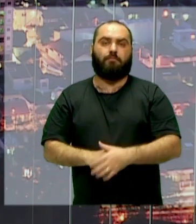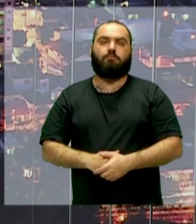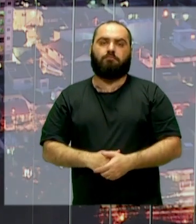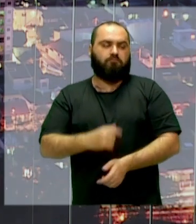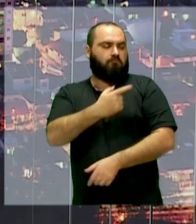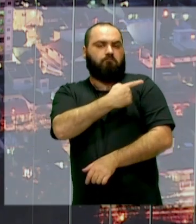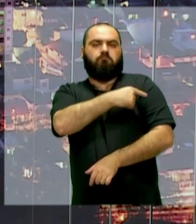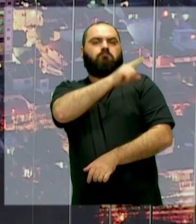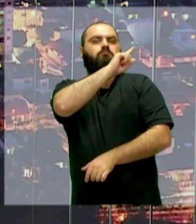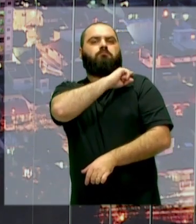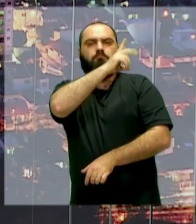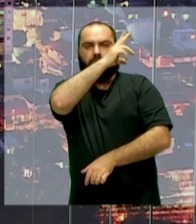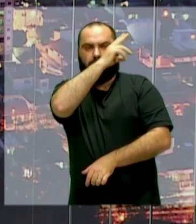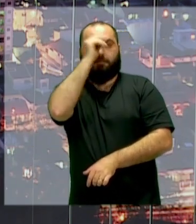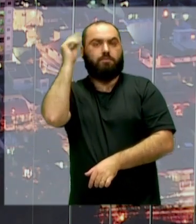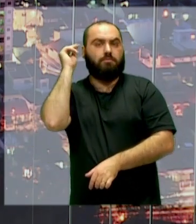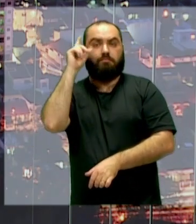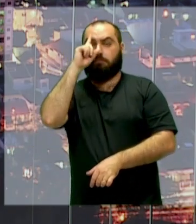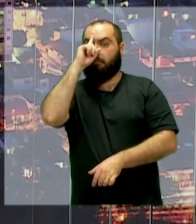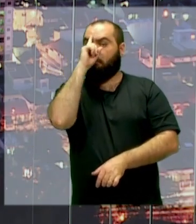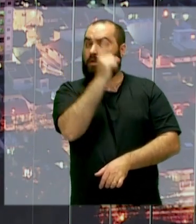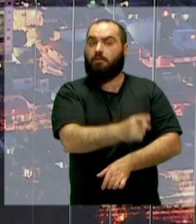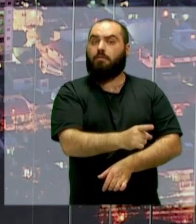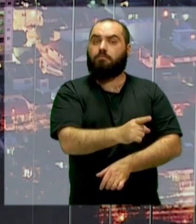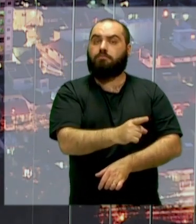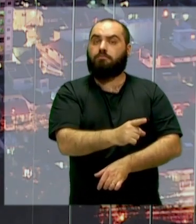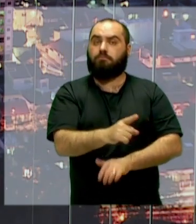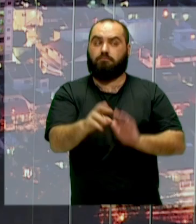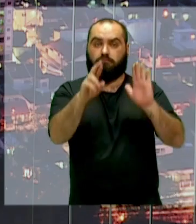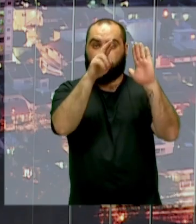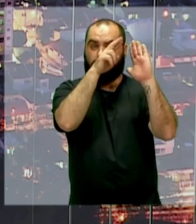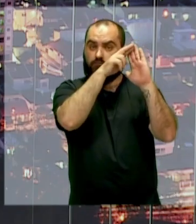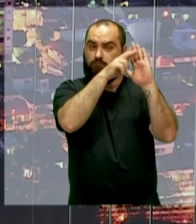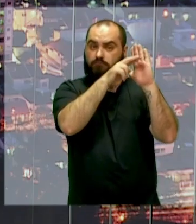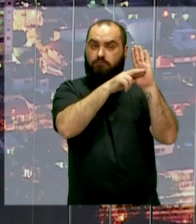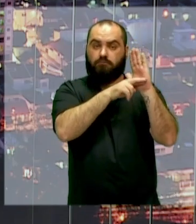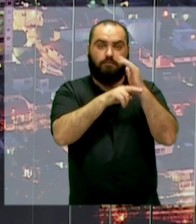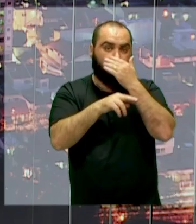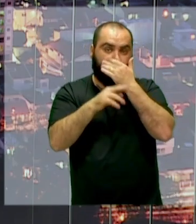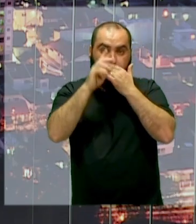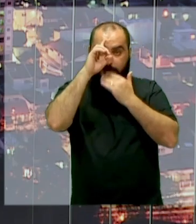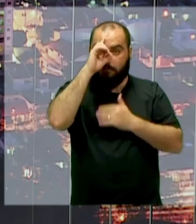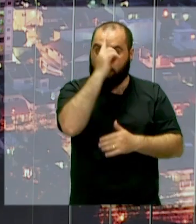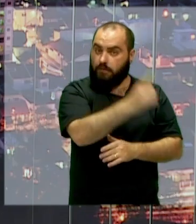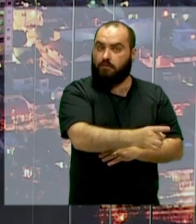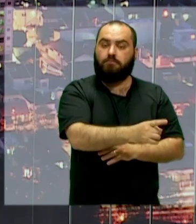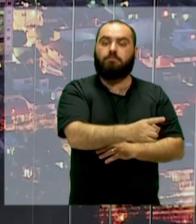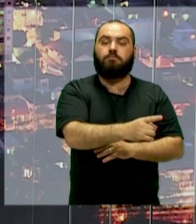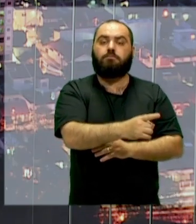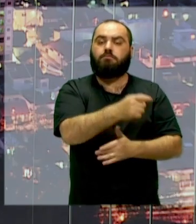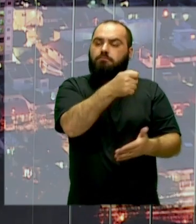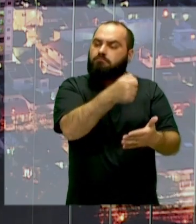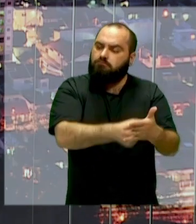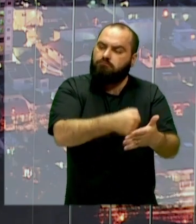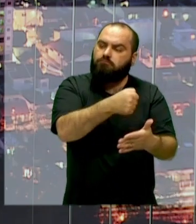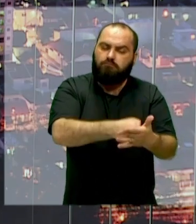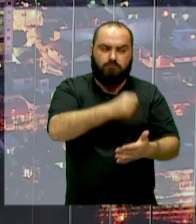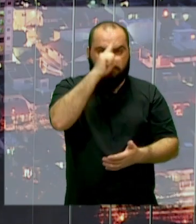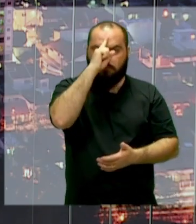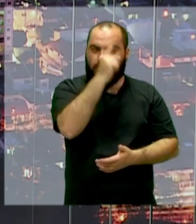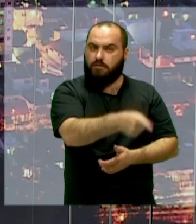autoridade pública estabelecer que agora a norma e fazer fiscalizar e fazer cumprir a